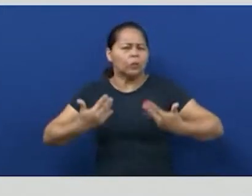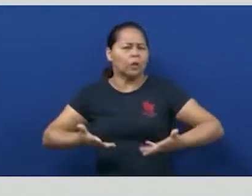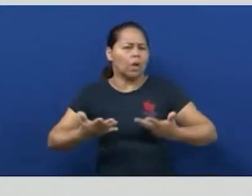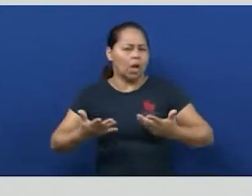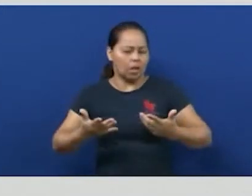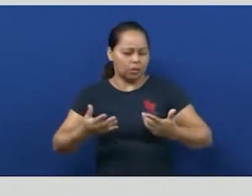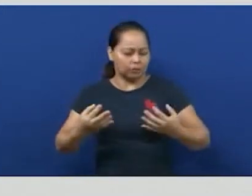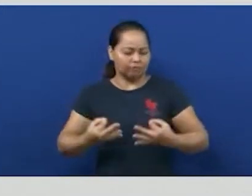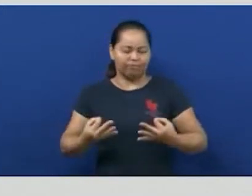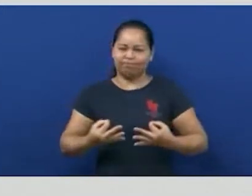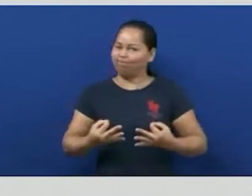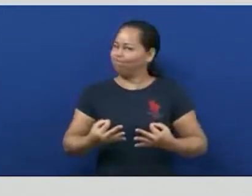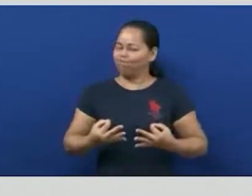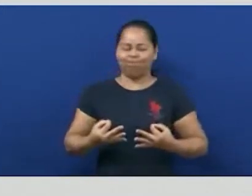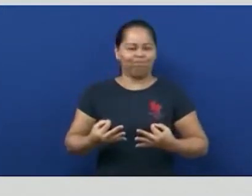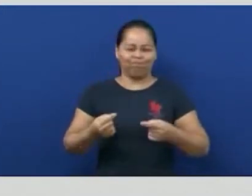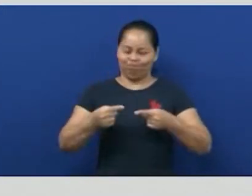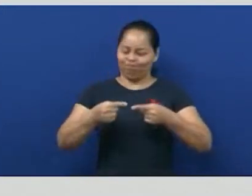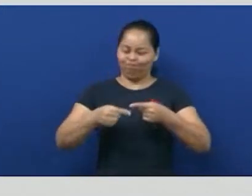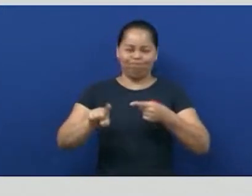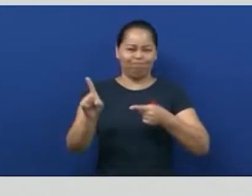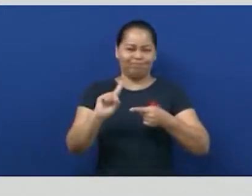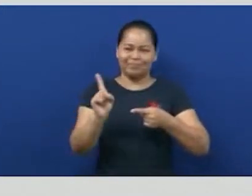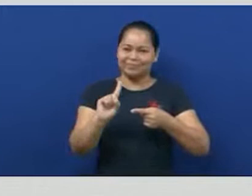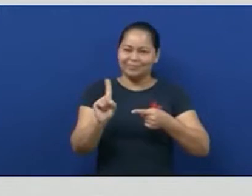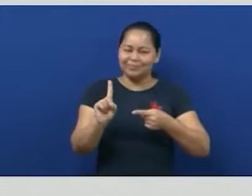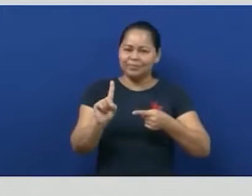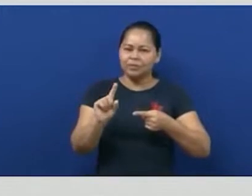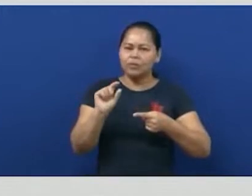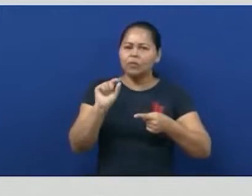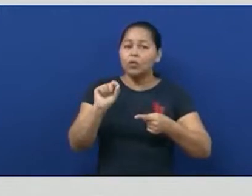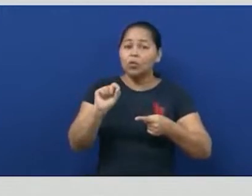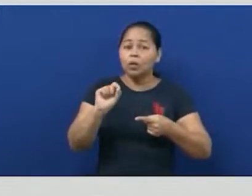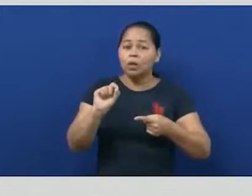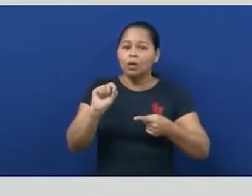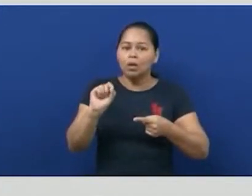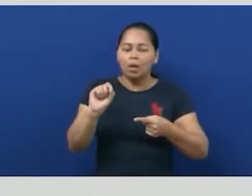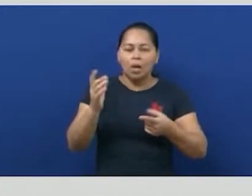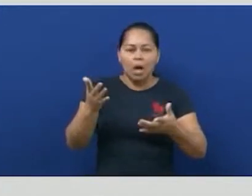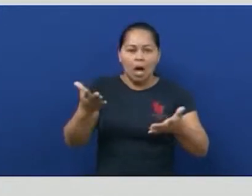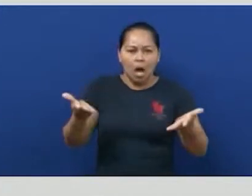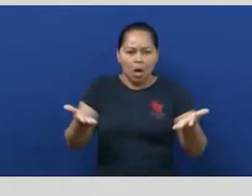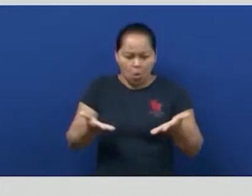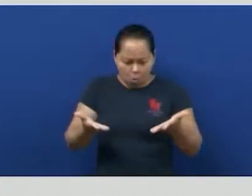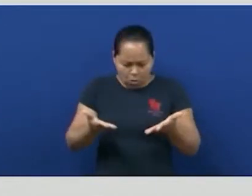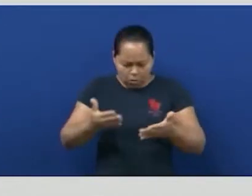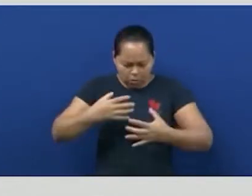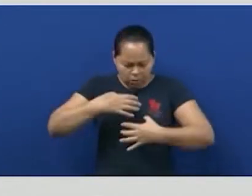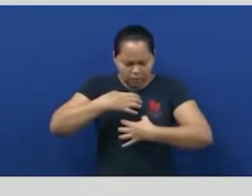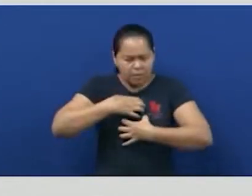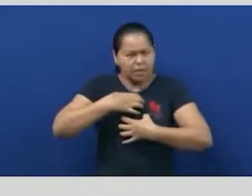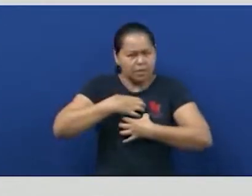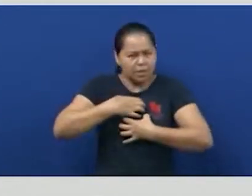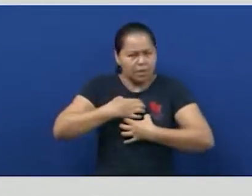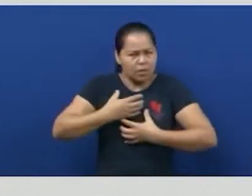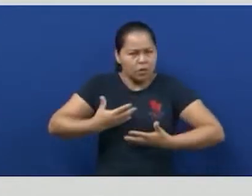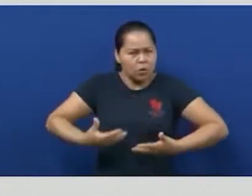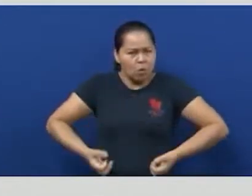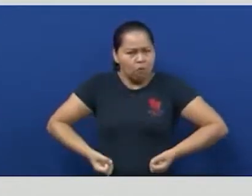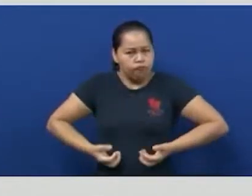está correto? Não está. Por quê? O que está acontecendo, aquela sensação que a gente tem de